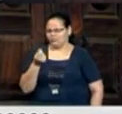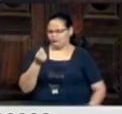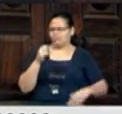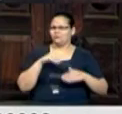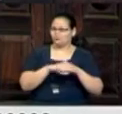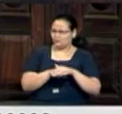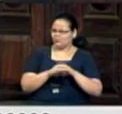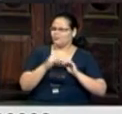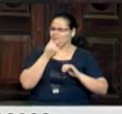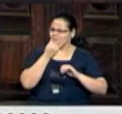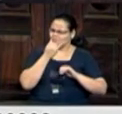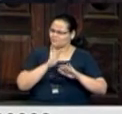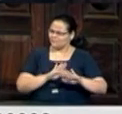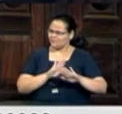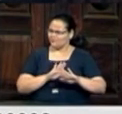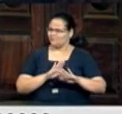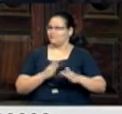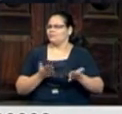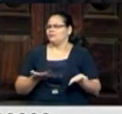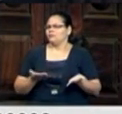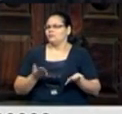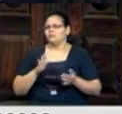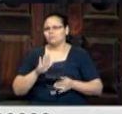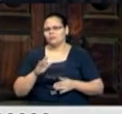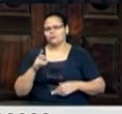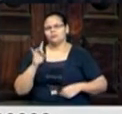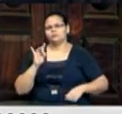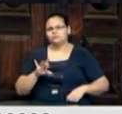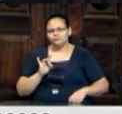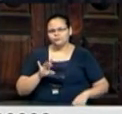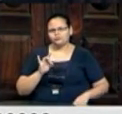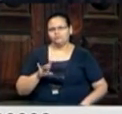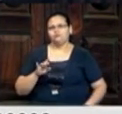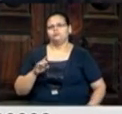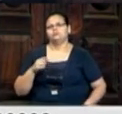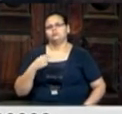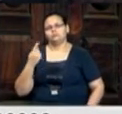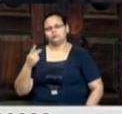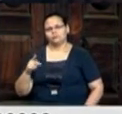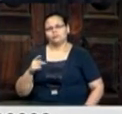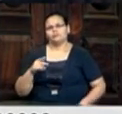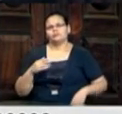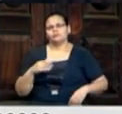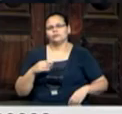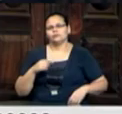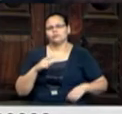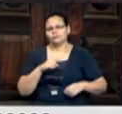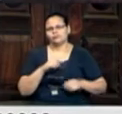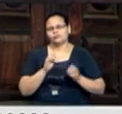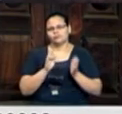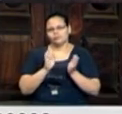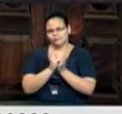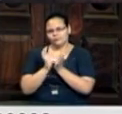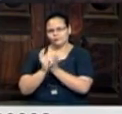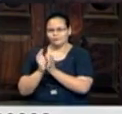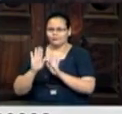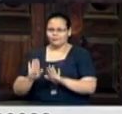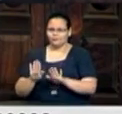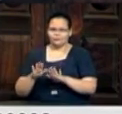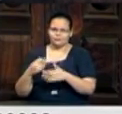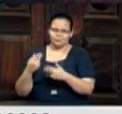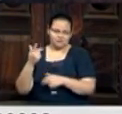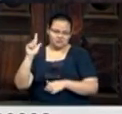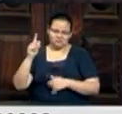reservado, única e exclusivamente para os afiliados do poder, para os aqueles, isso aí é